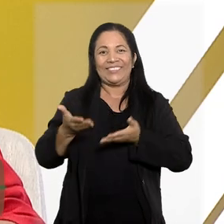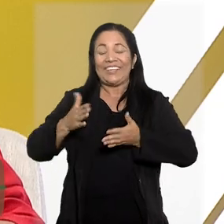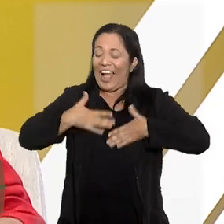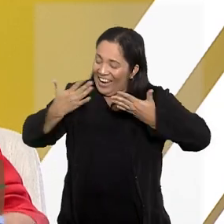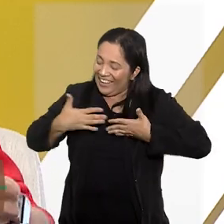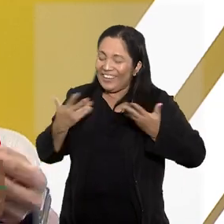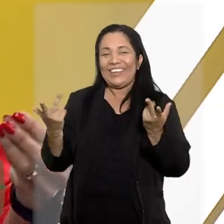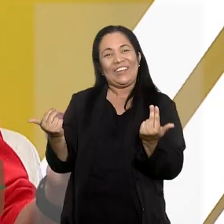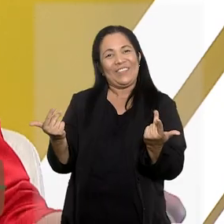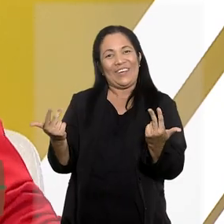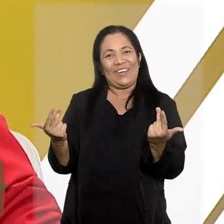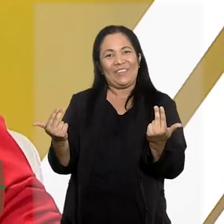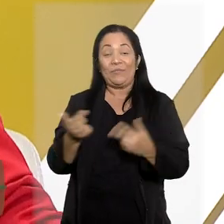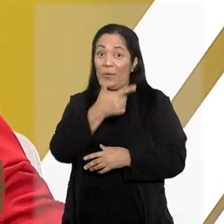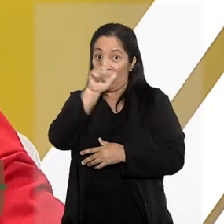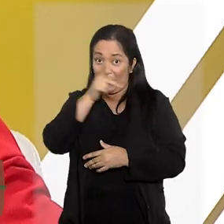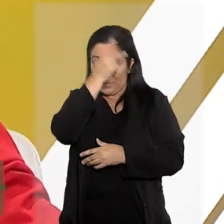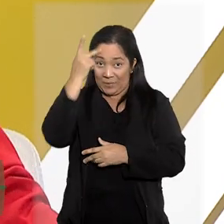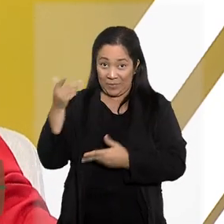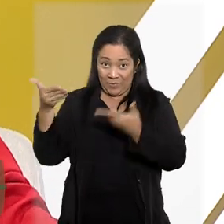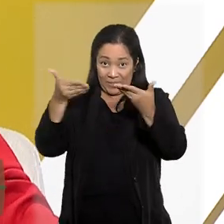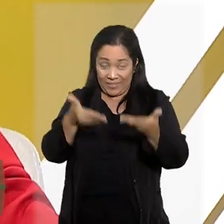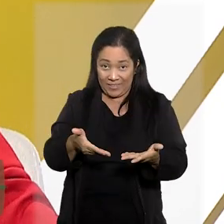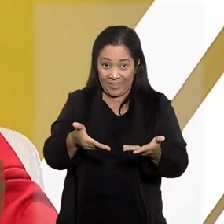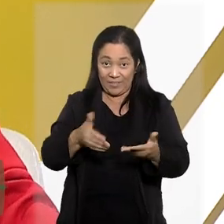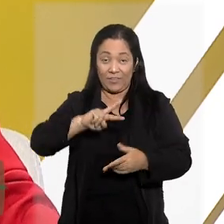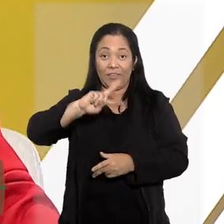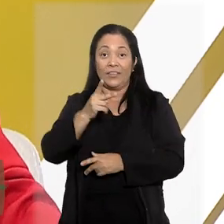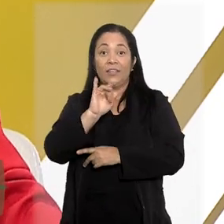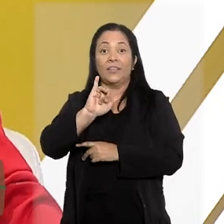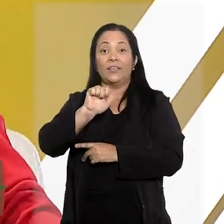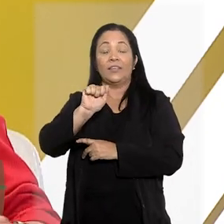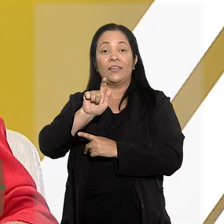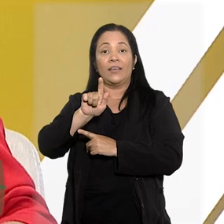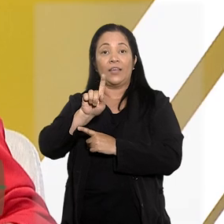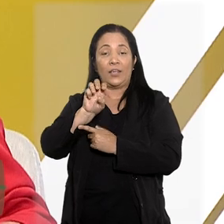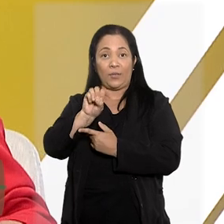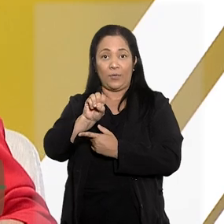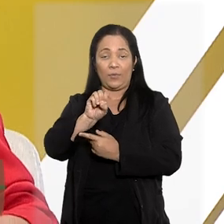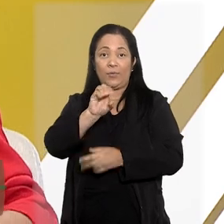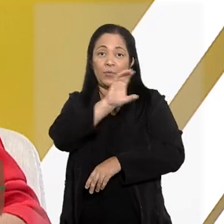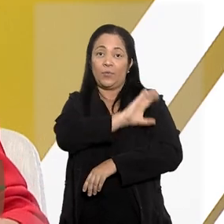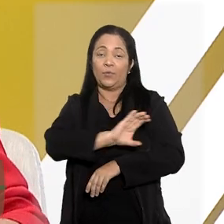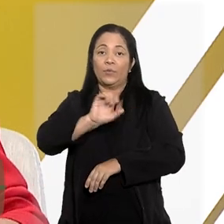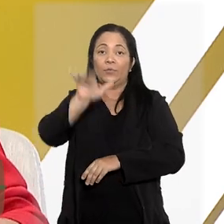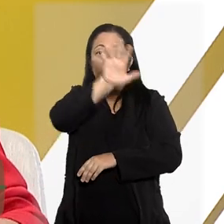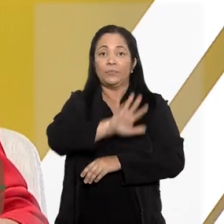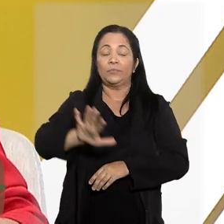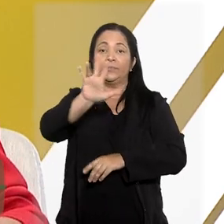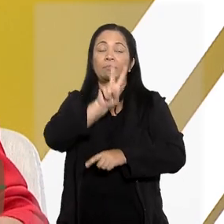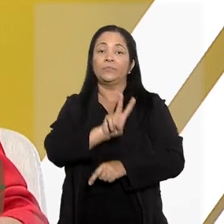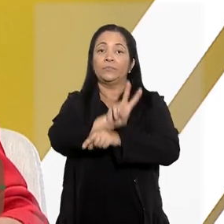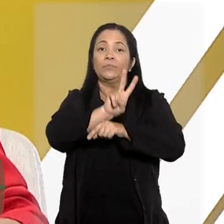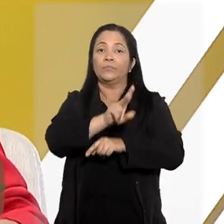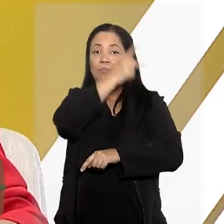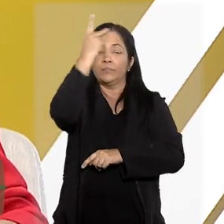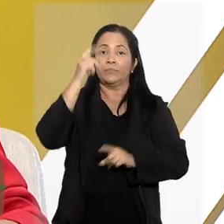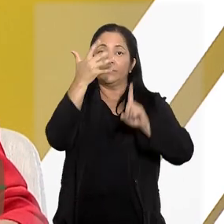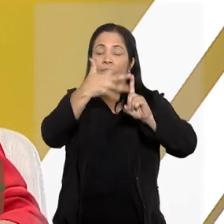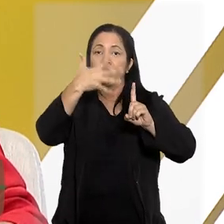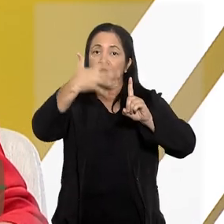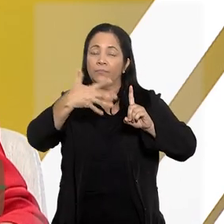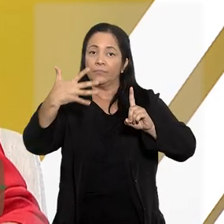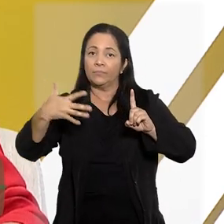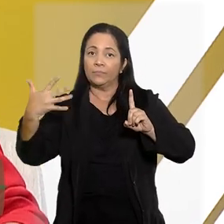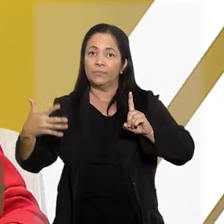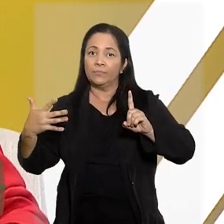nossa, Janaína. O nosso outro convidado de hoje é Iago Mendes Guimarães, Coordenador-Geral de Defesa das Pessoas